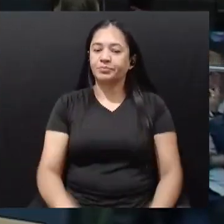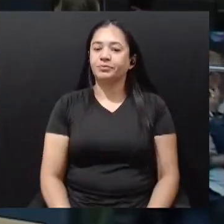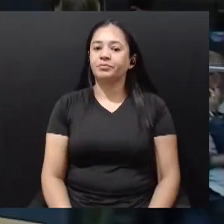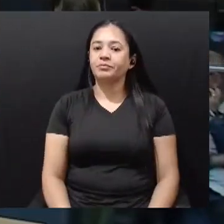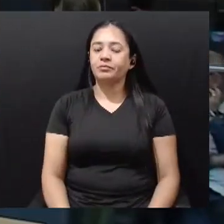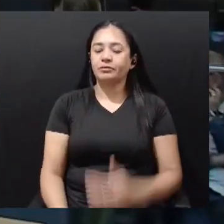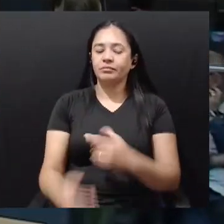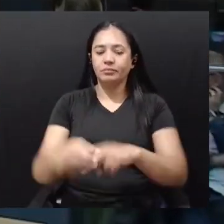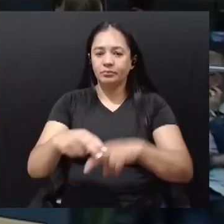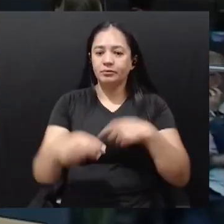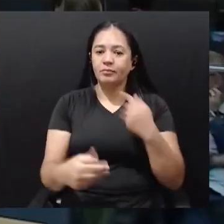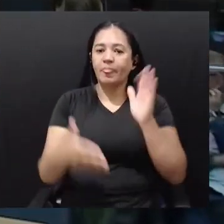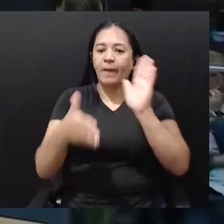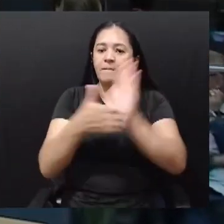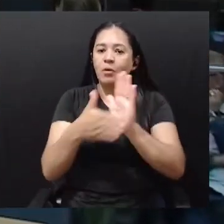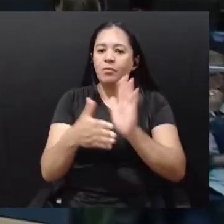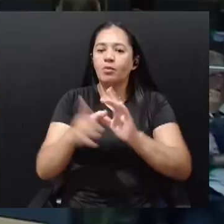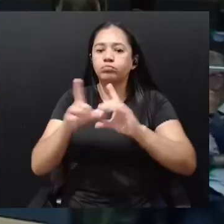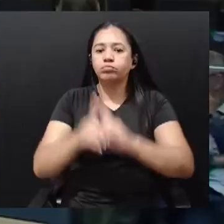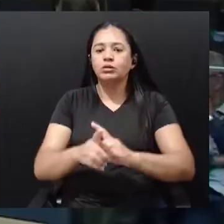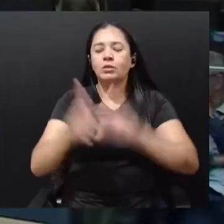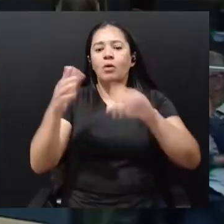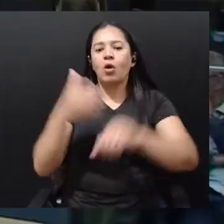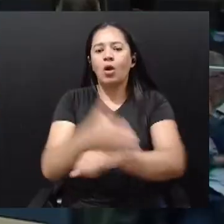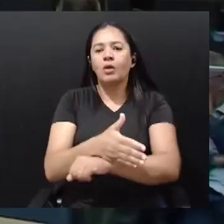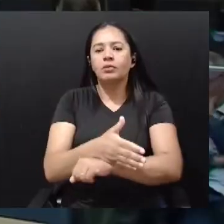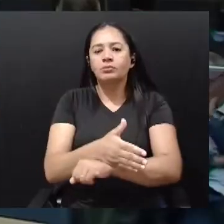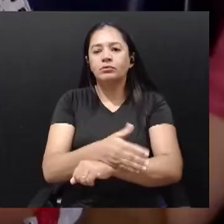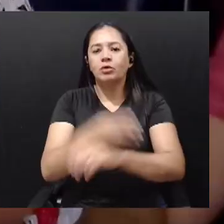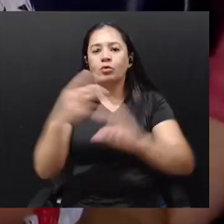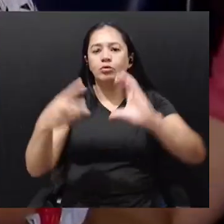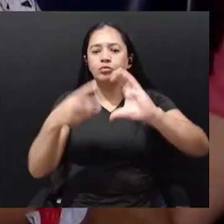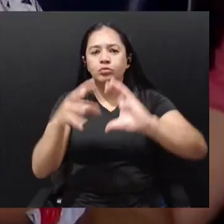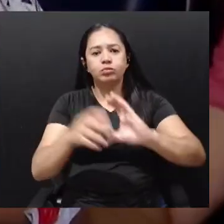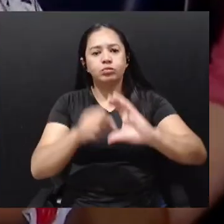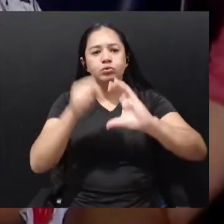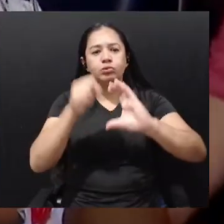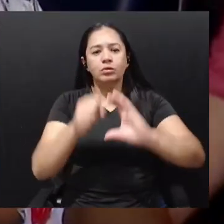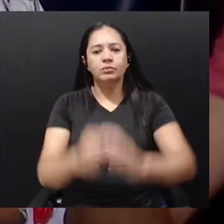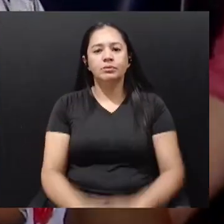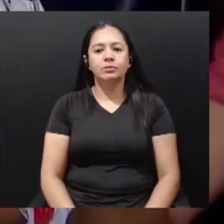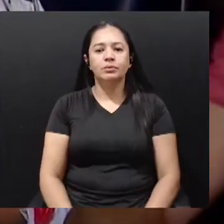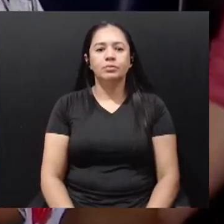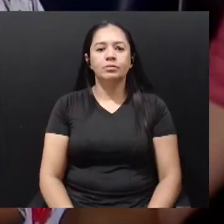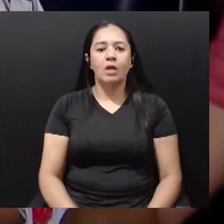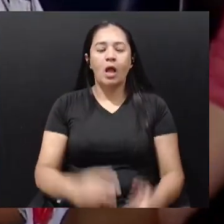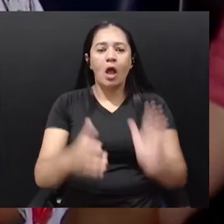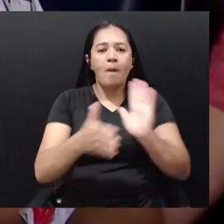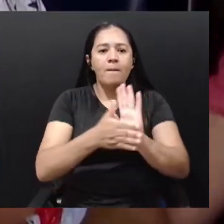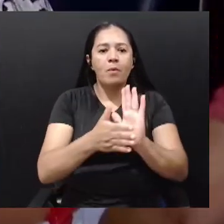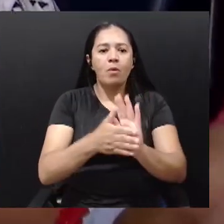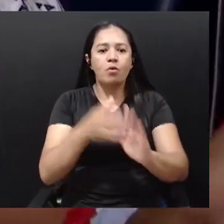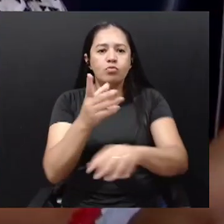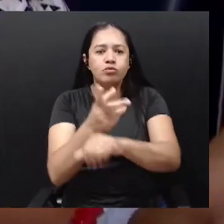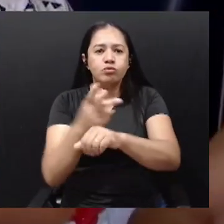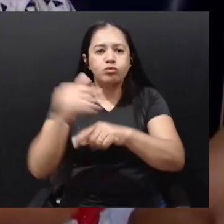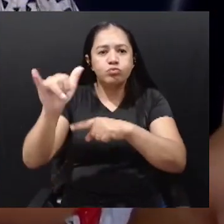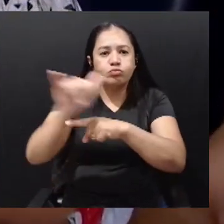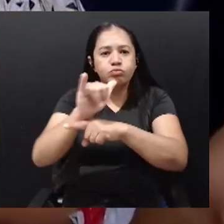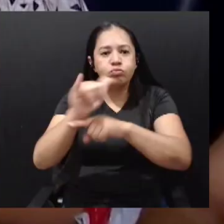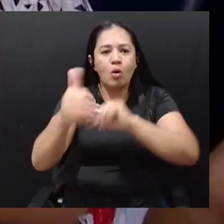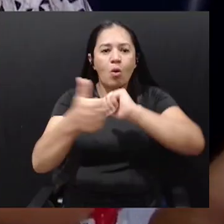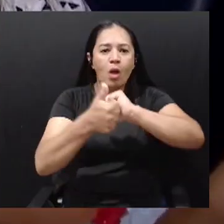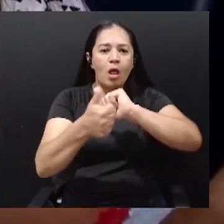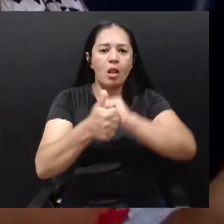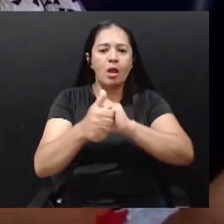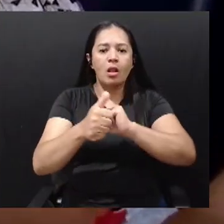essa, democratizar o acesso ao audiovisual, ao cinema na cidade. A proposta busca articular e qualificar a vasta rede de